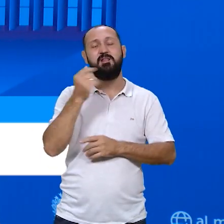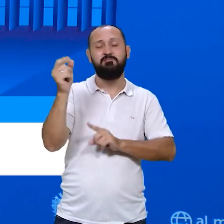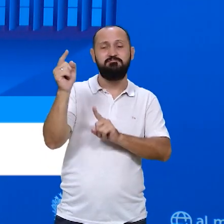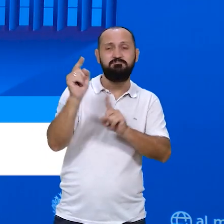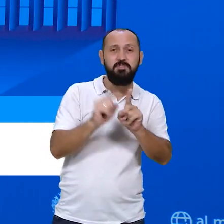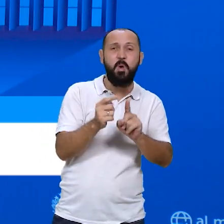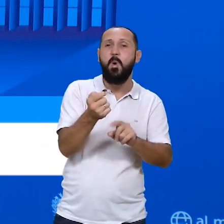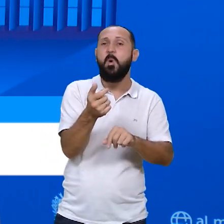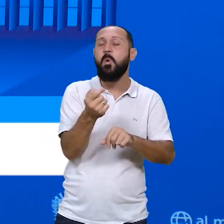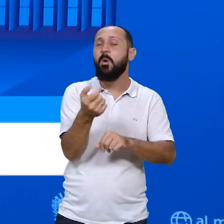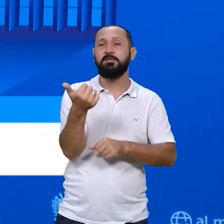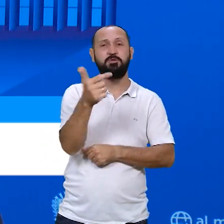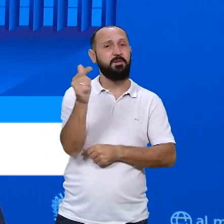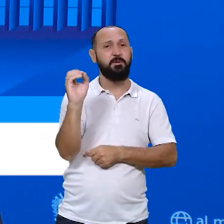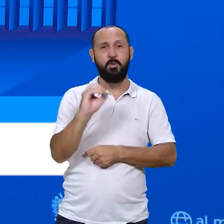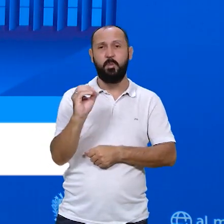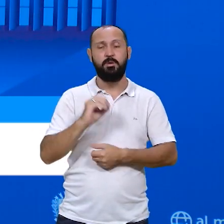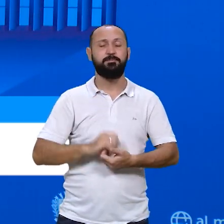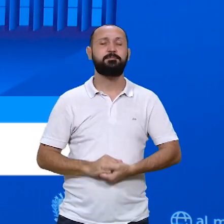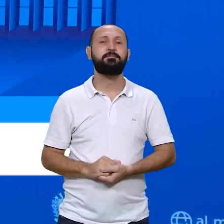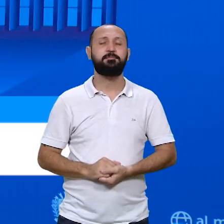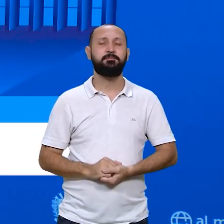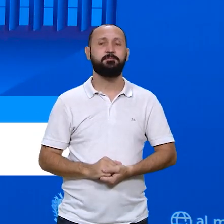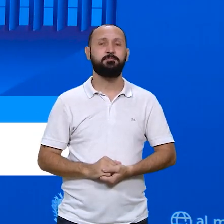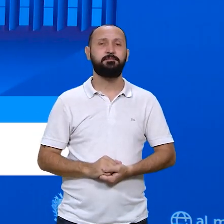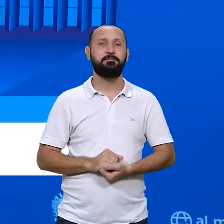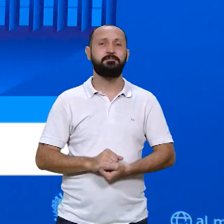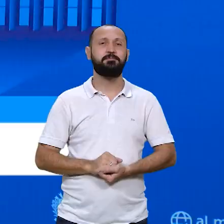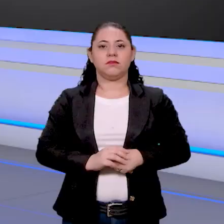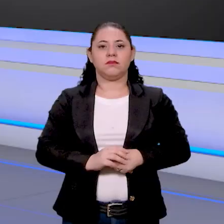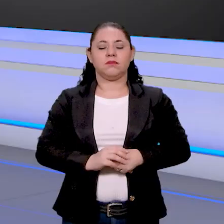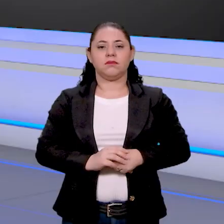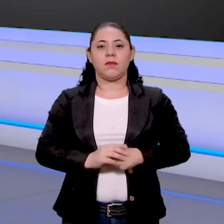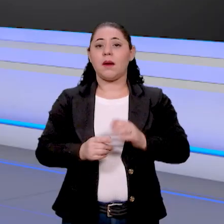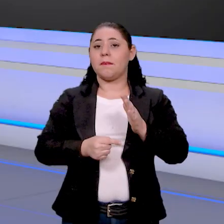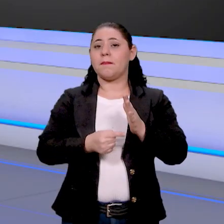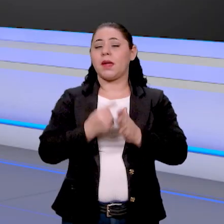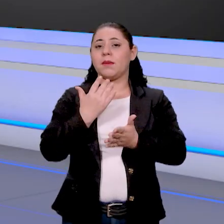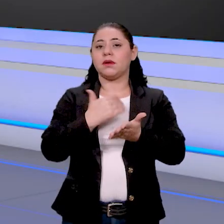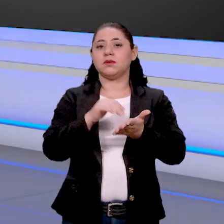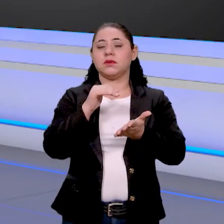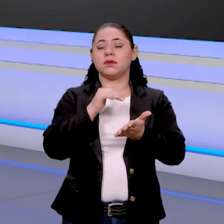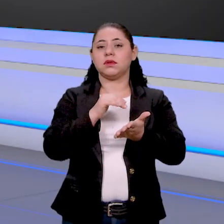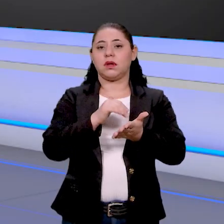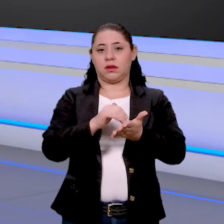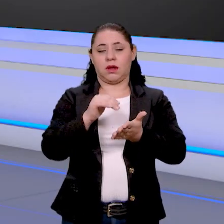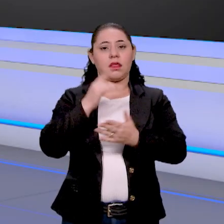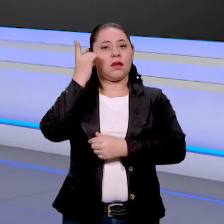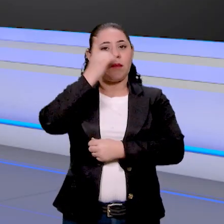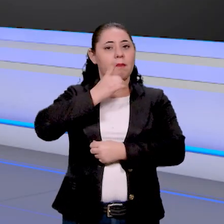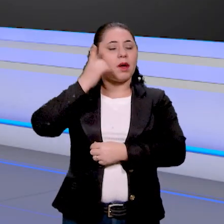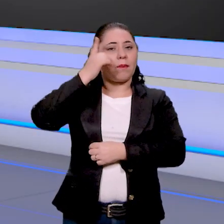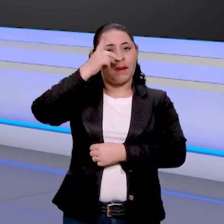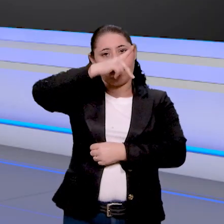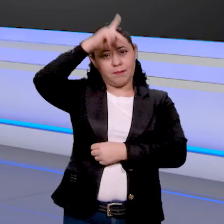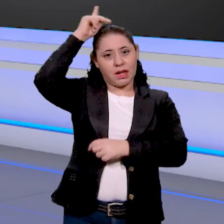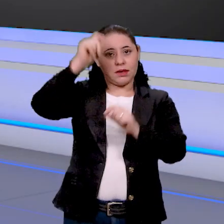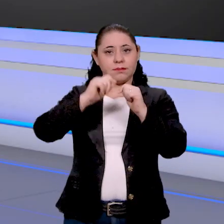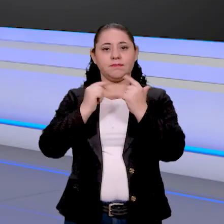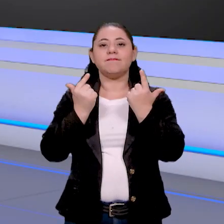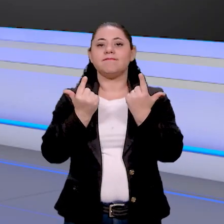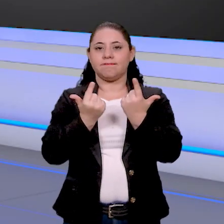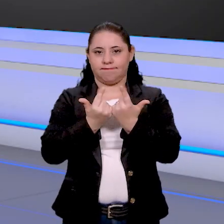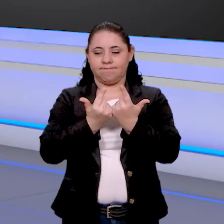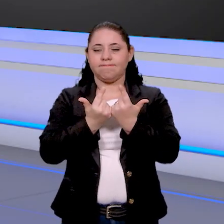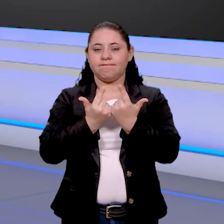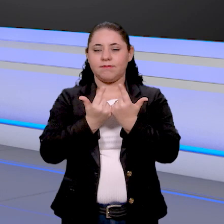seria o que é hoje. Seria muito menor ou praticamente inexistente. O primeiro secretário da Alemes, deputado Paulo Correa,